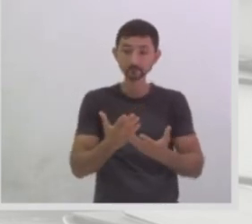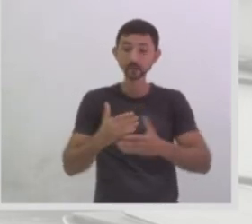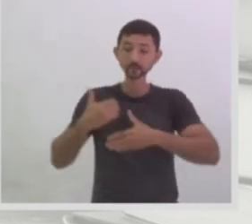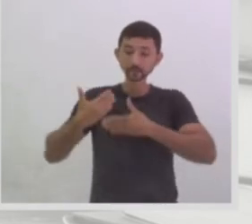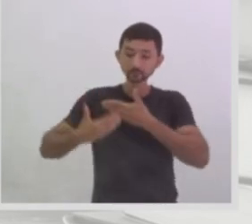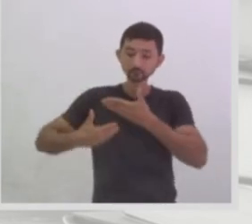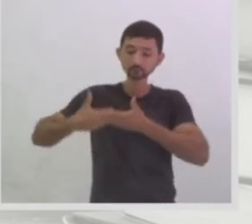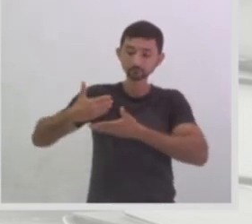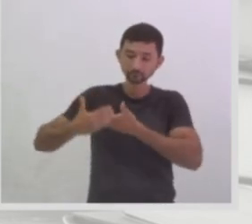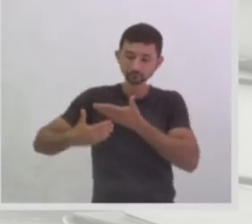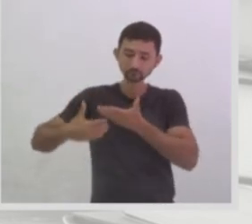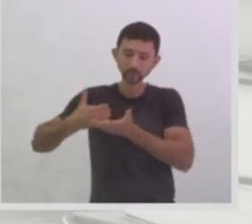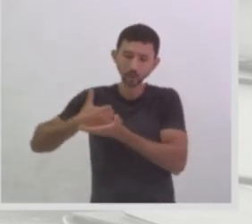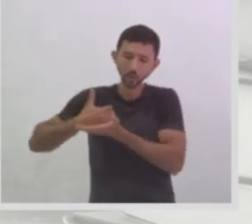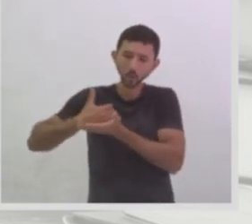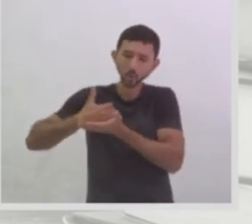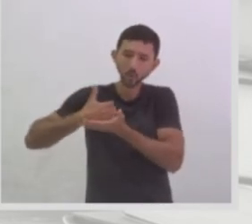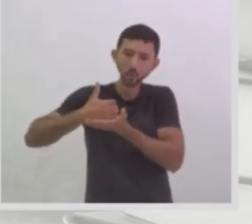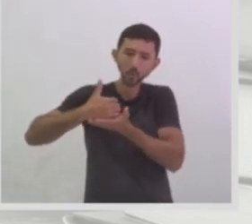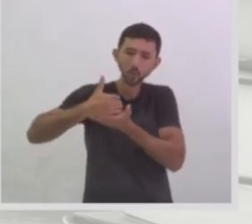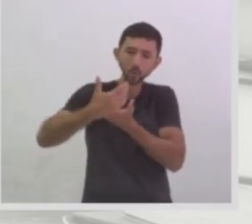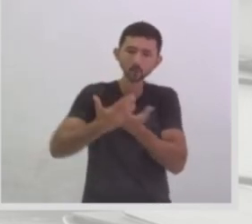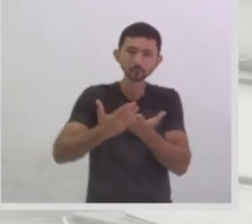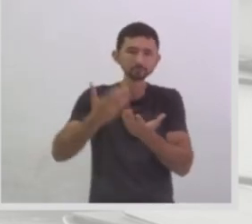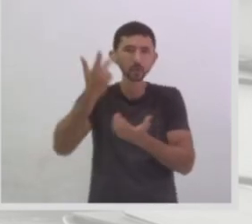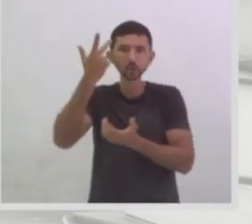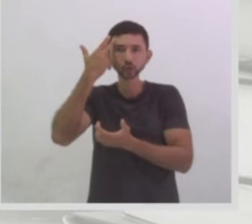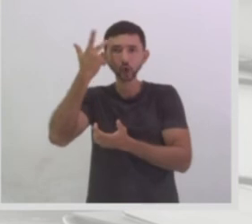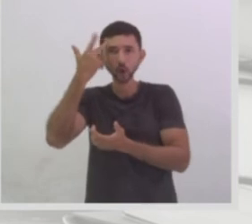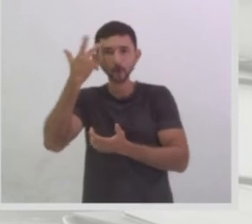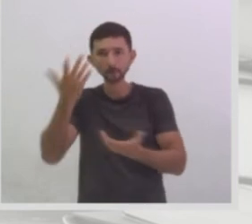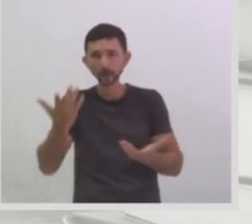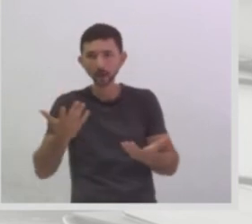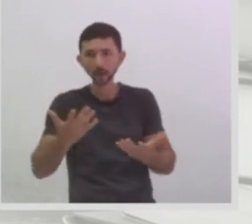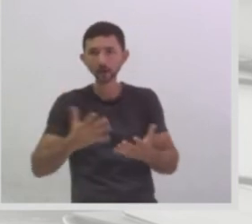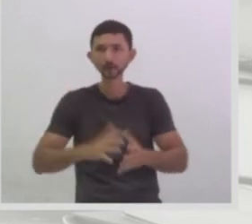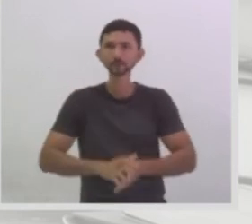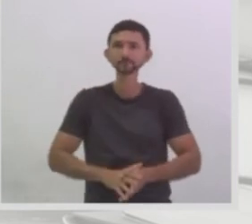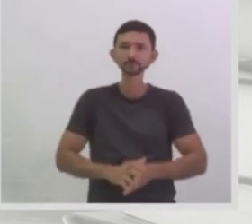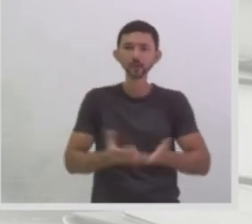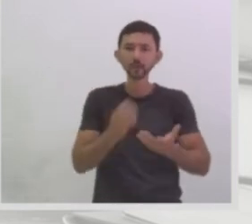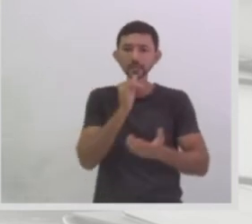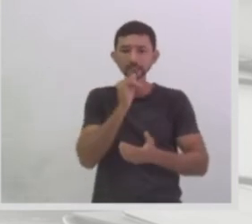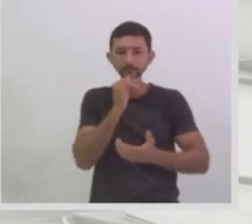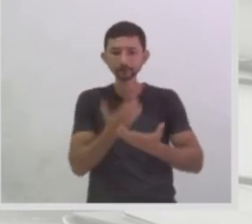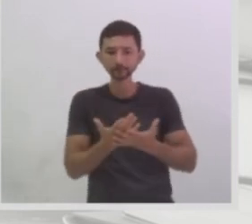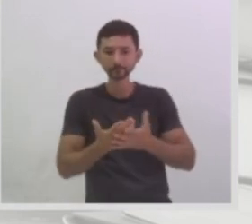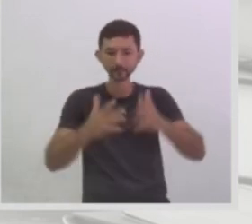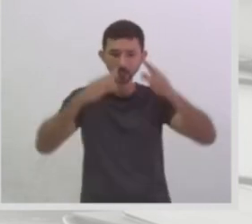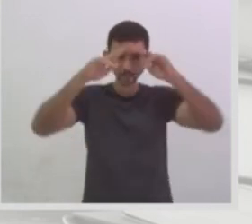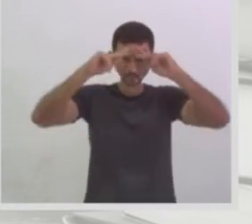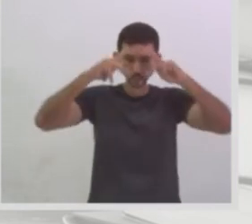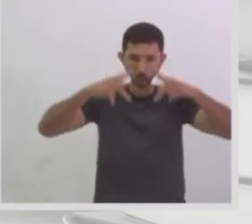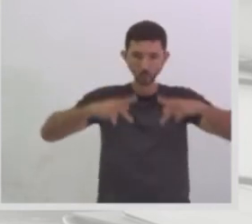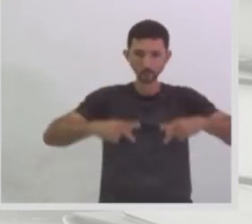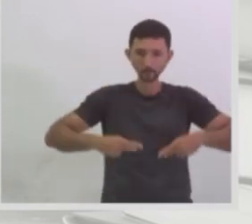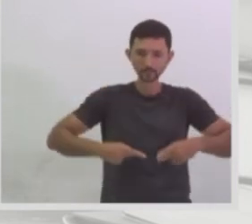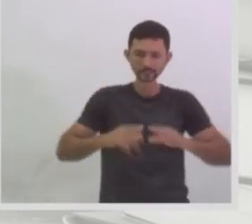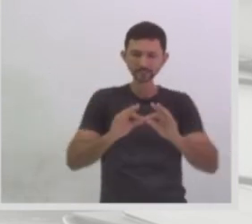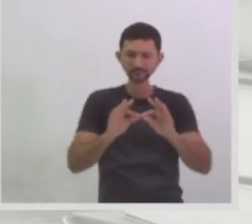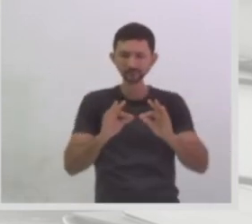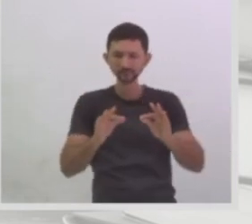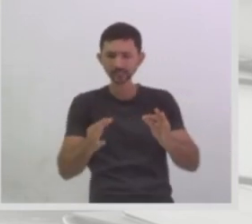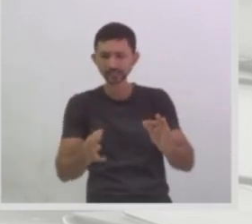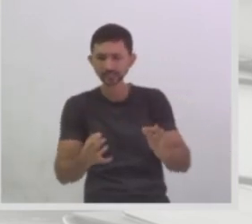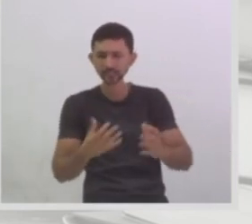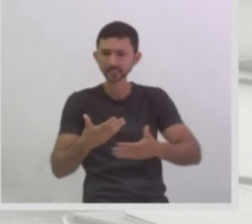ocorreria ao acaso, na própria natureza, sendo que as pequenas diferenças entre seres da mesma espécie fariam com